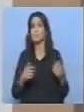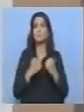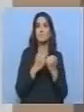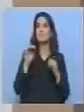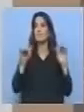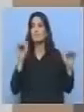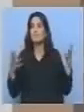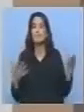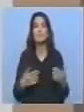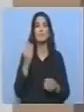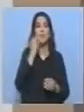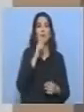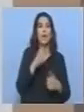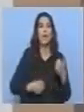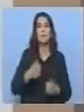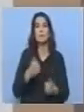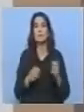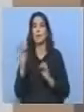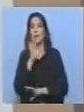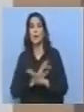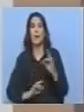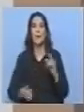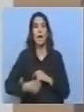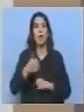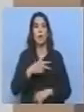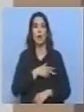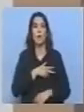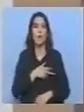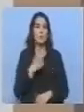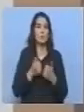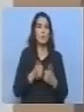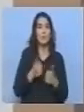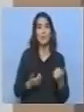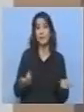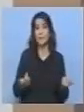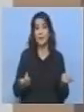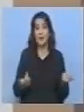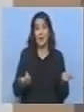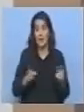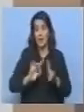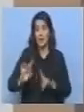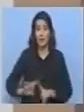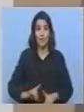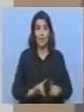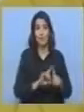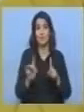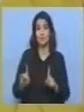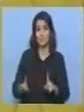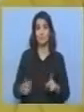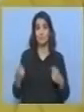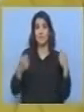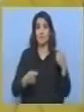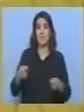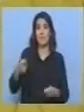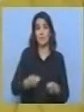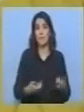como conseguimos ser competitivos a nível europeu e ganhamos concursos das mais variadas fontes de